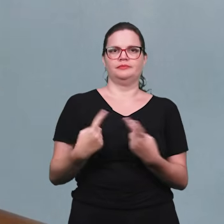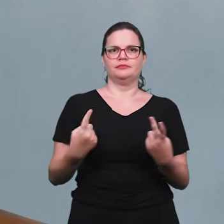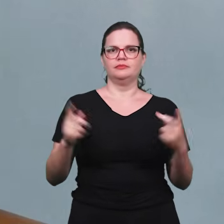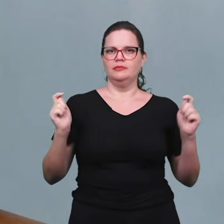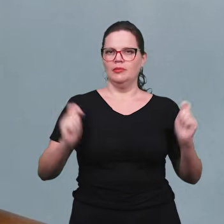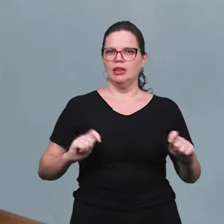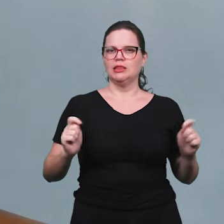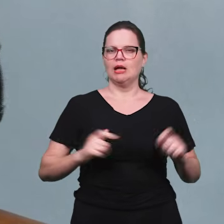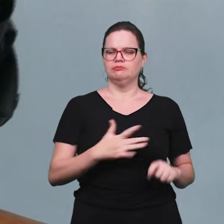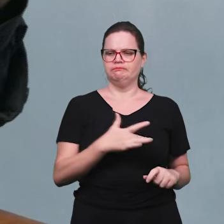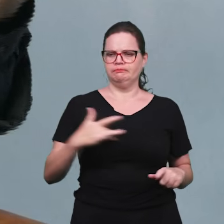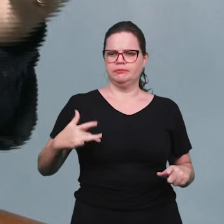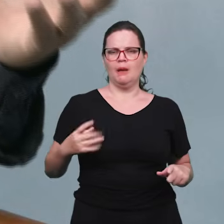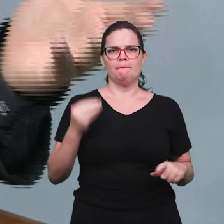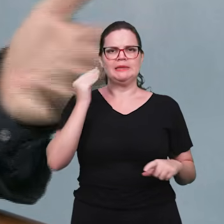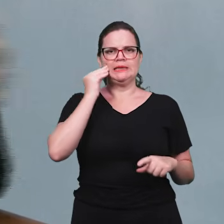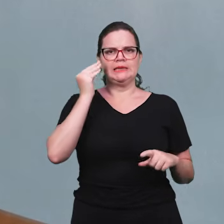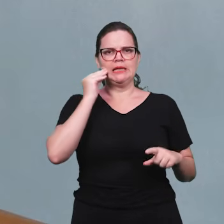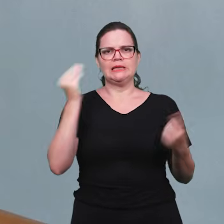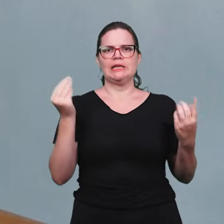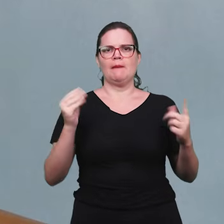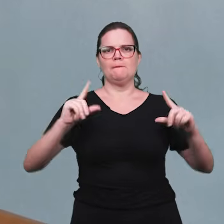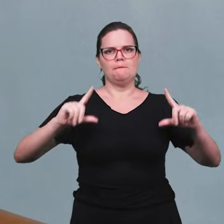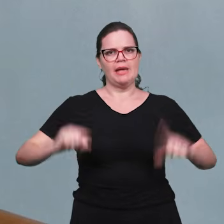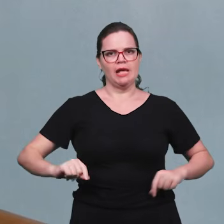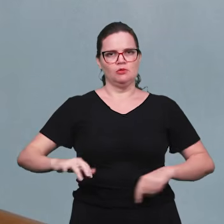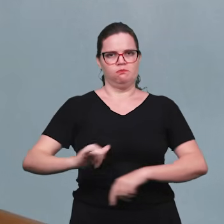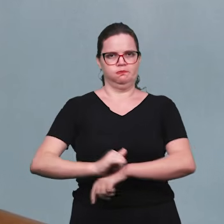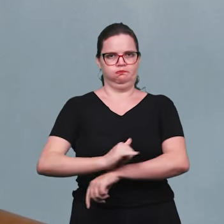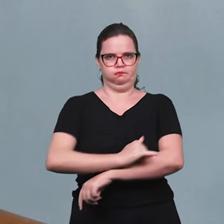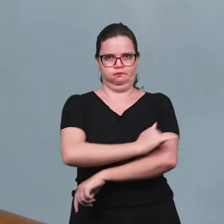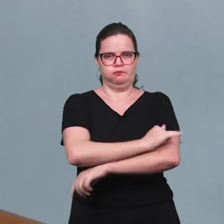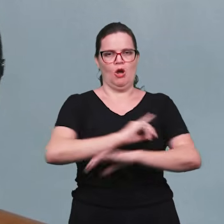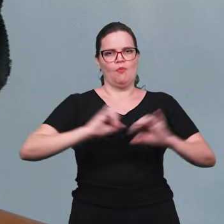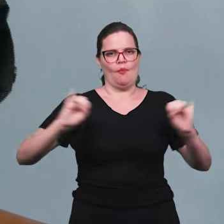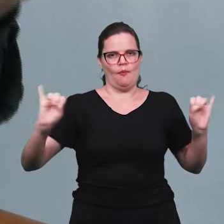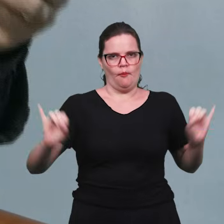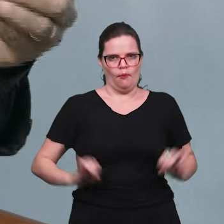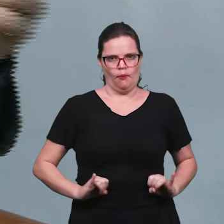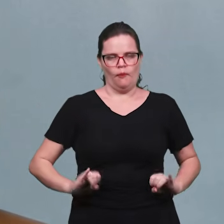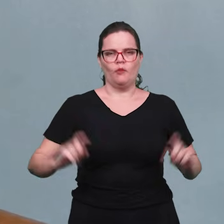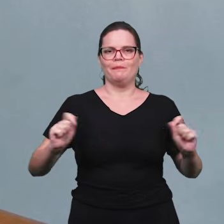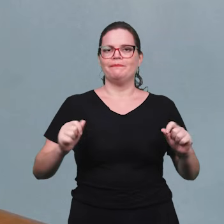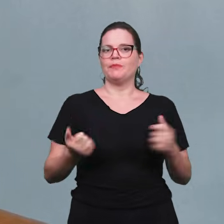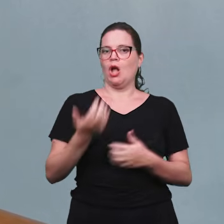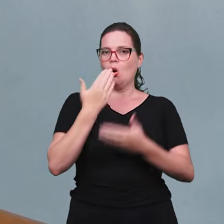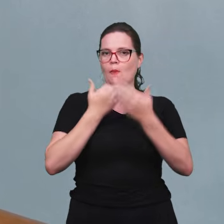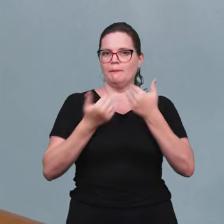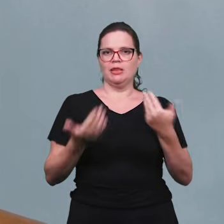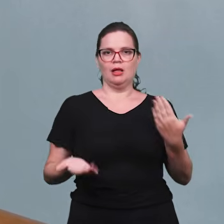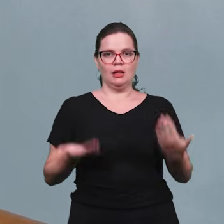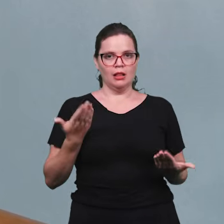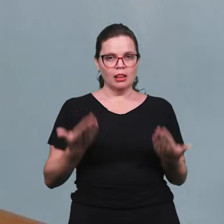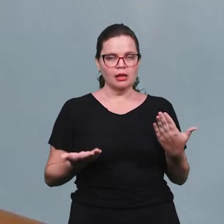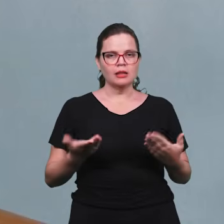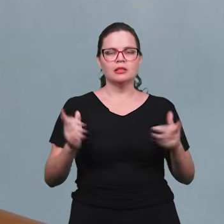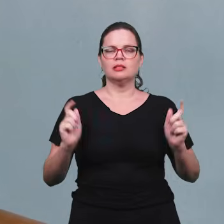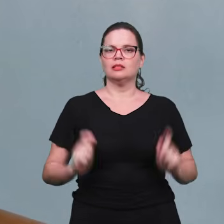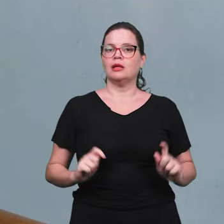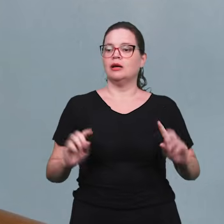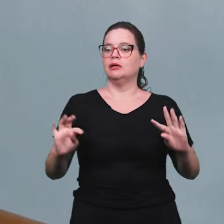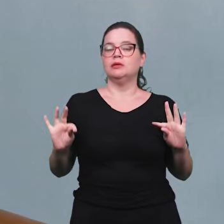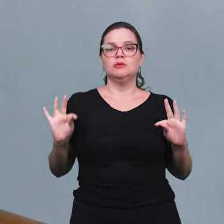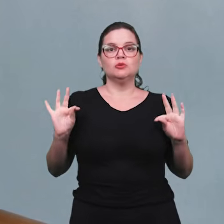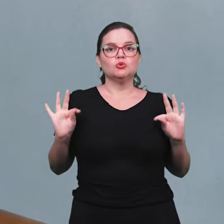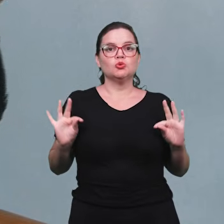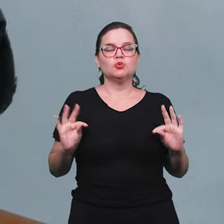que prevenção para você diminuir a obesidade, uma alimentação equilibrada,